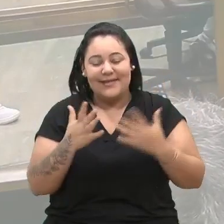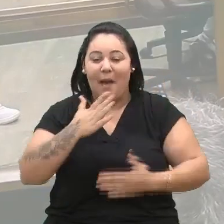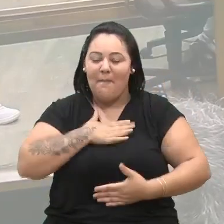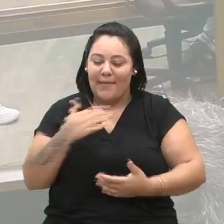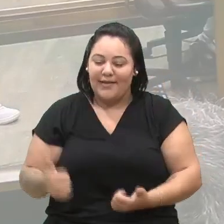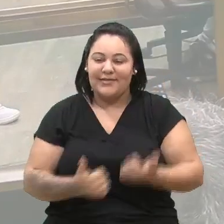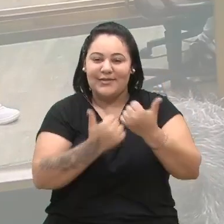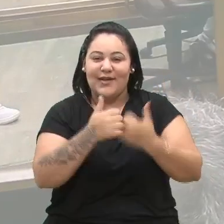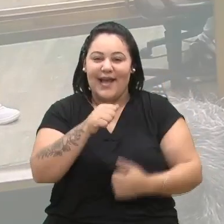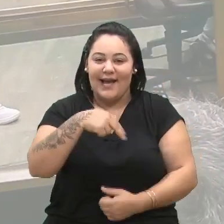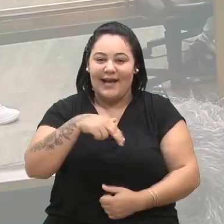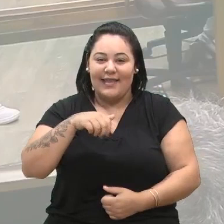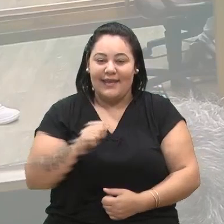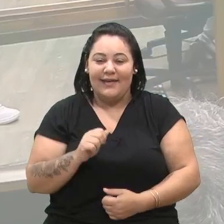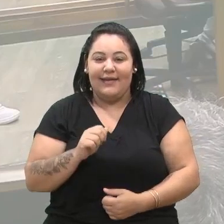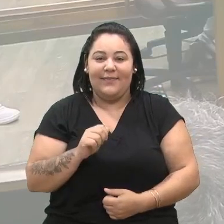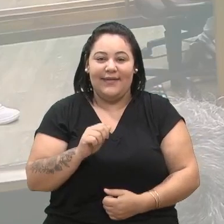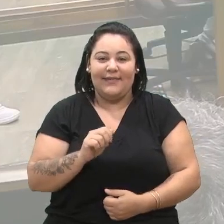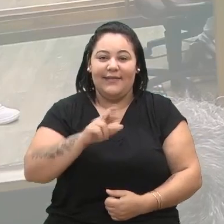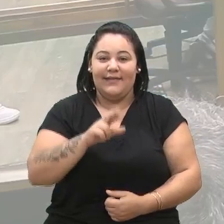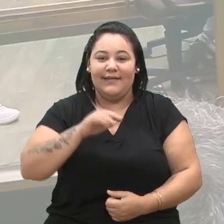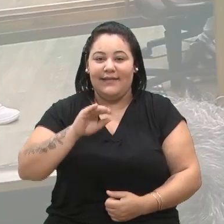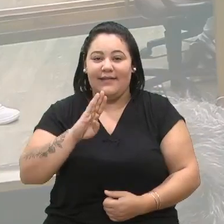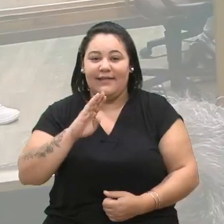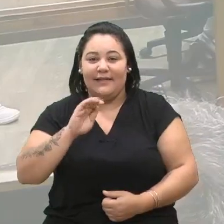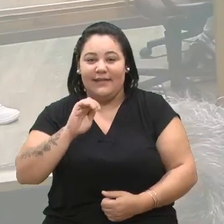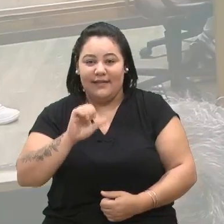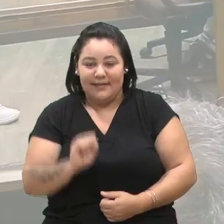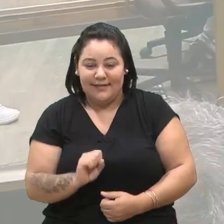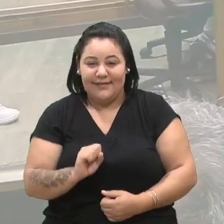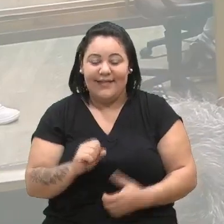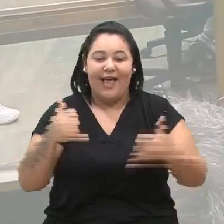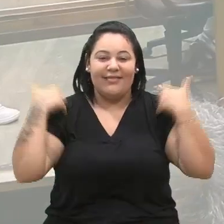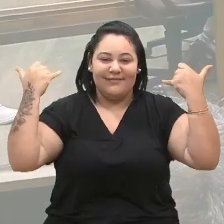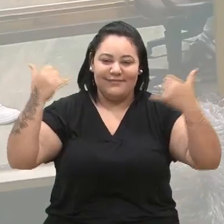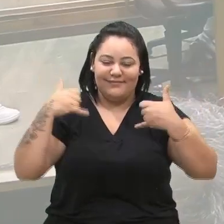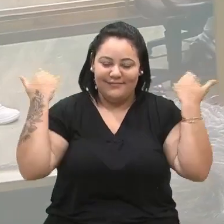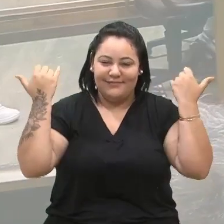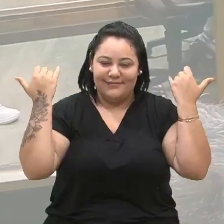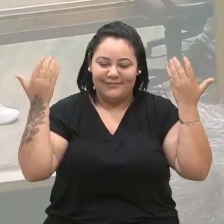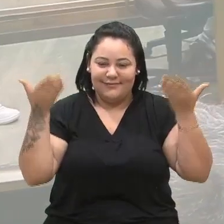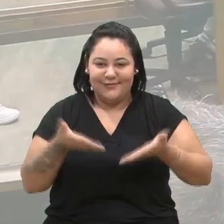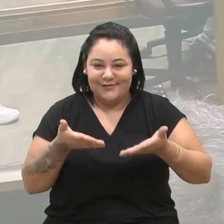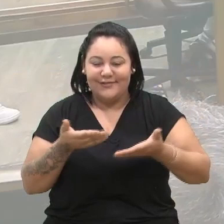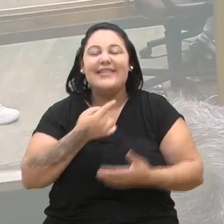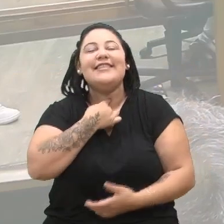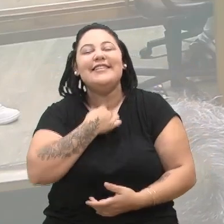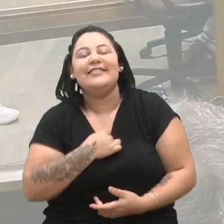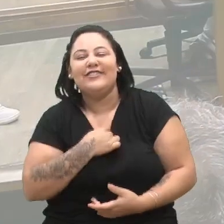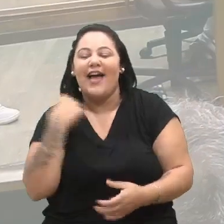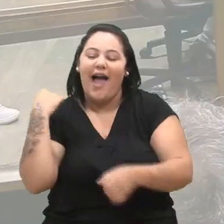Ana Ribas, que está de aniversário hoje. E desejar a ela muitos anos de vida e